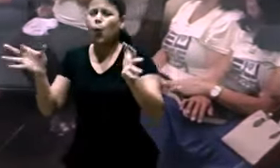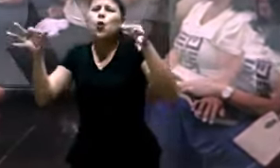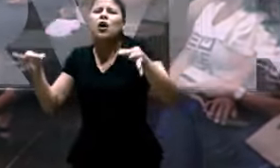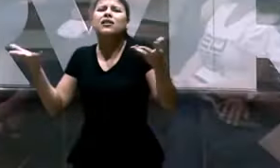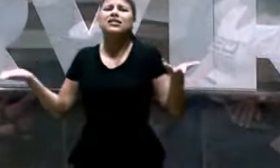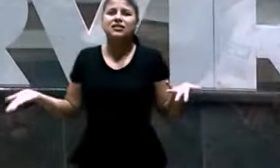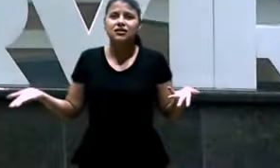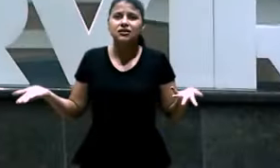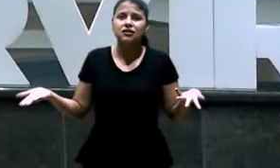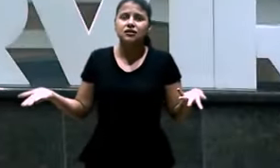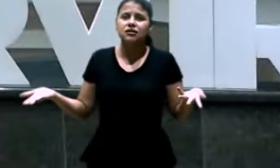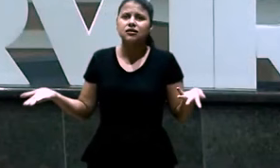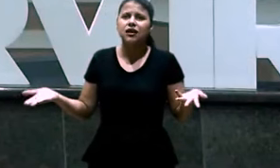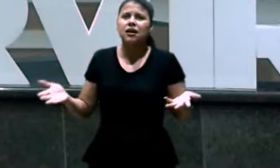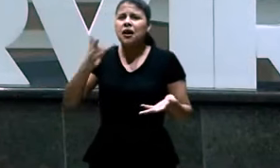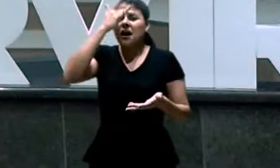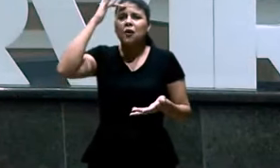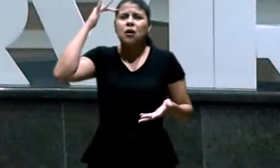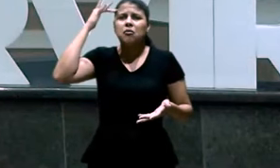tu está falando com Ele,